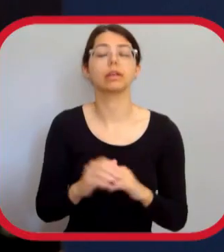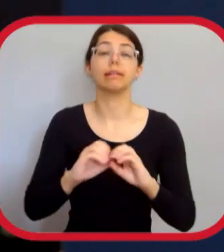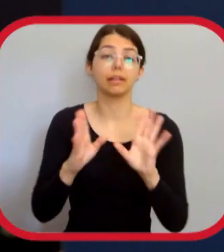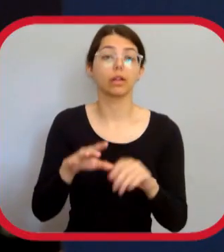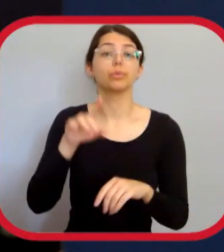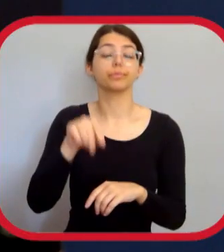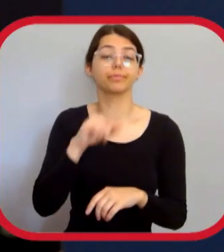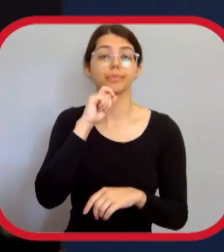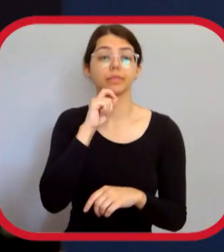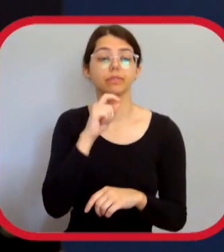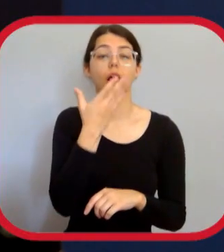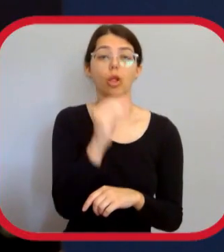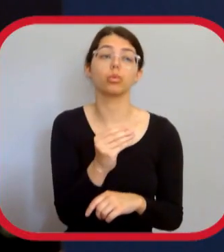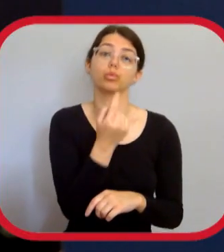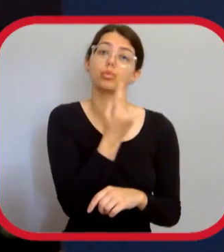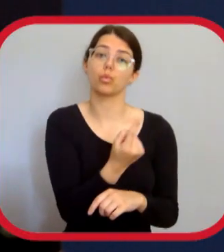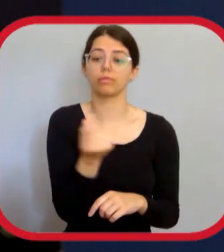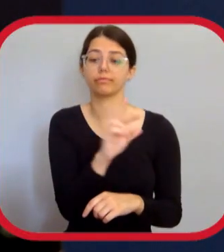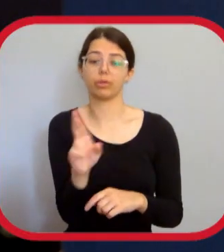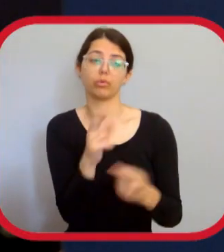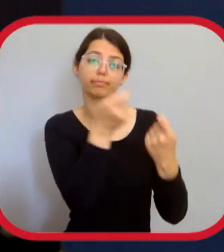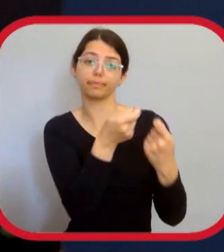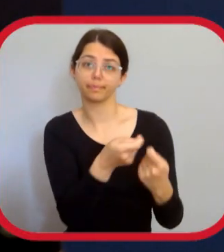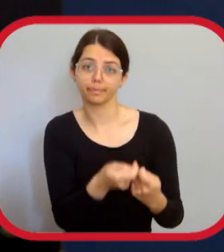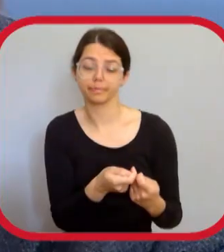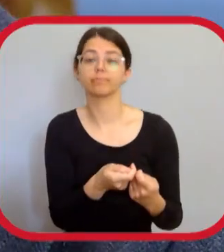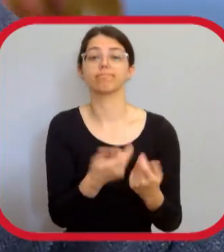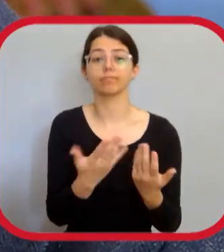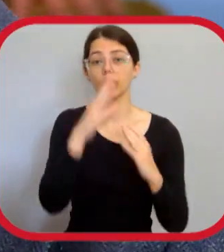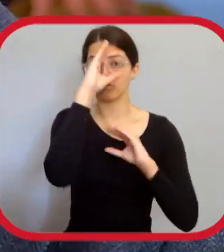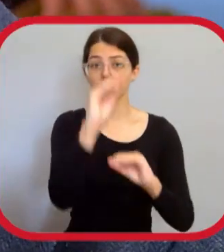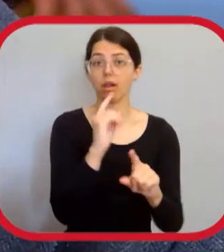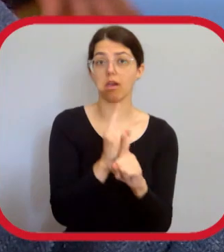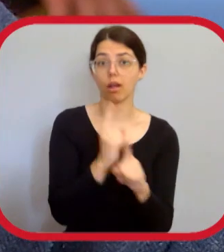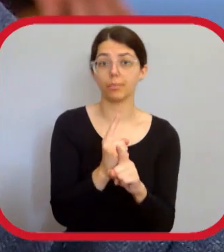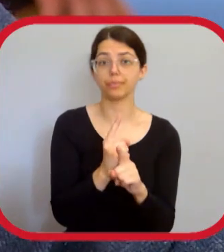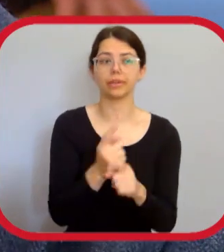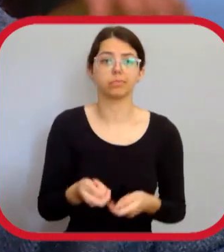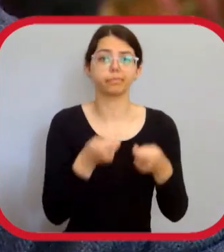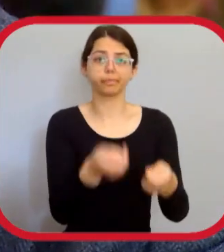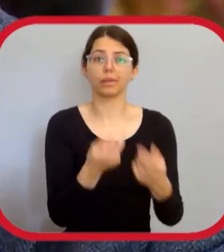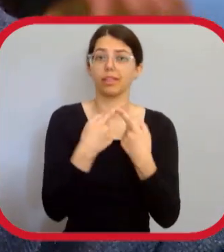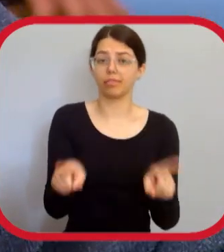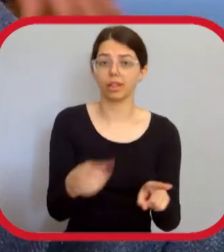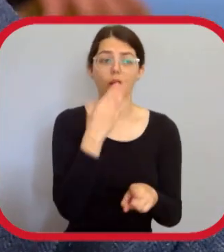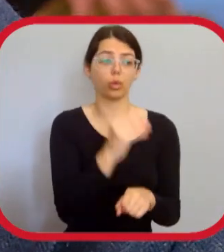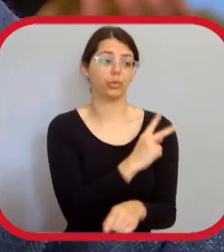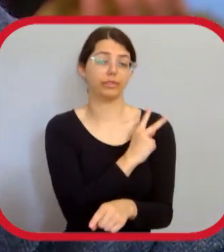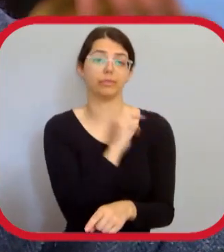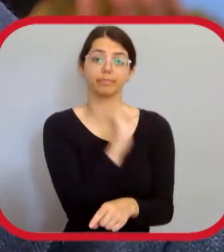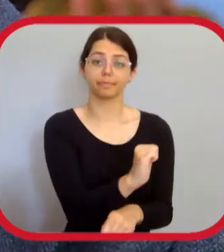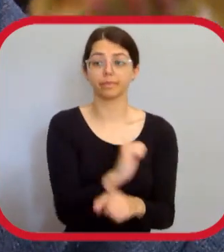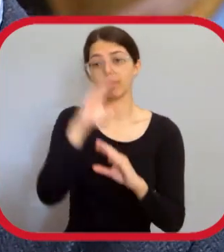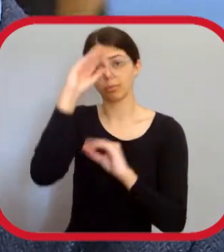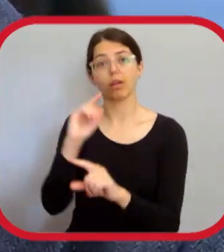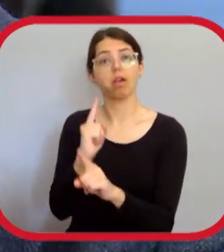que provavelmente se irá manter, a questão do financiamento por aluno. A diferença que há no mesmo tipo de formação do financiamento que é dado por